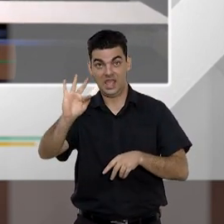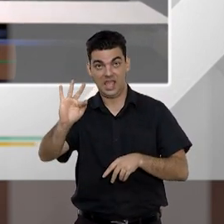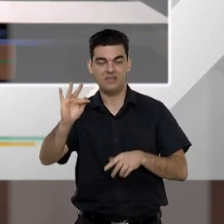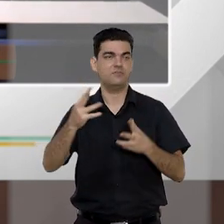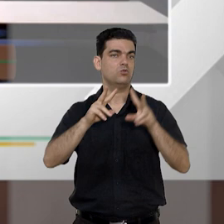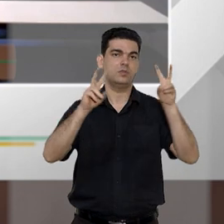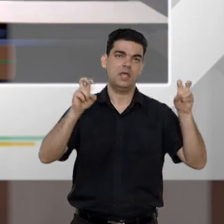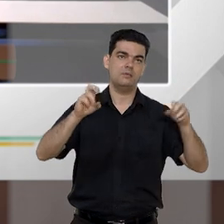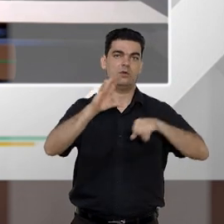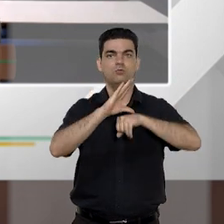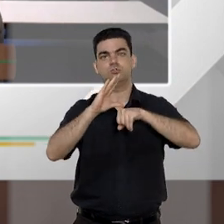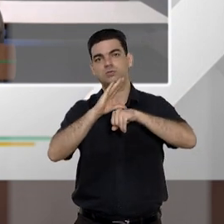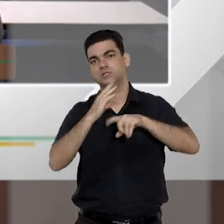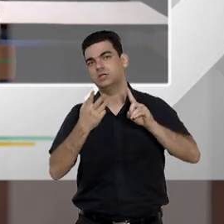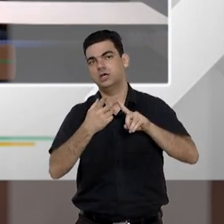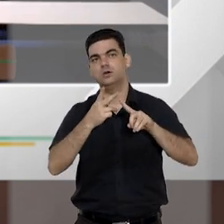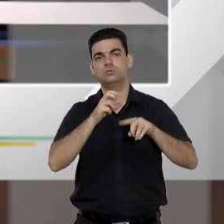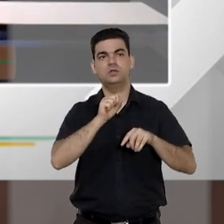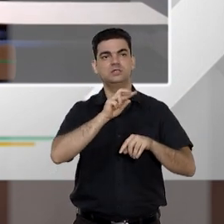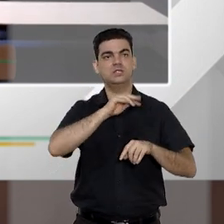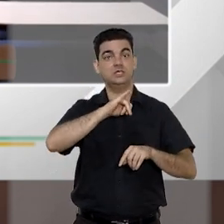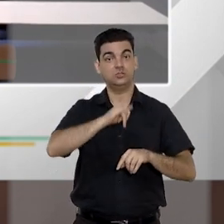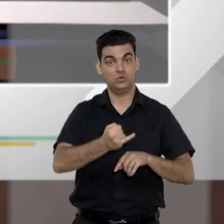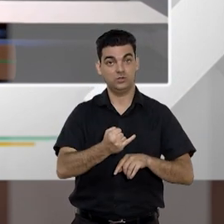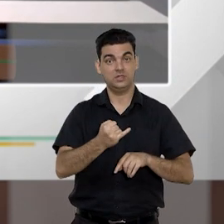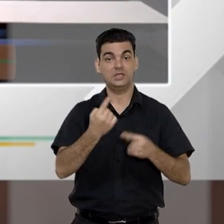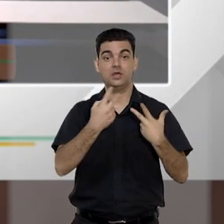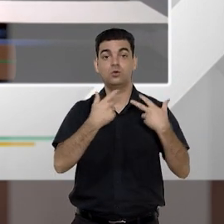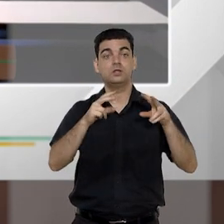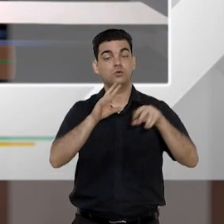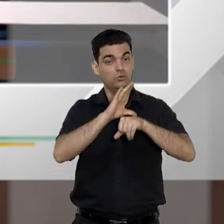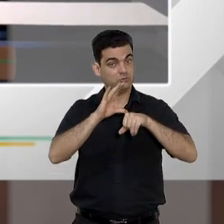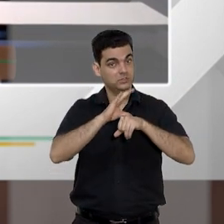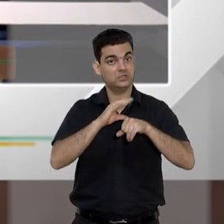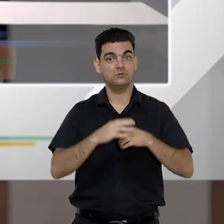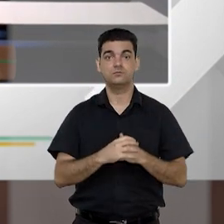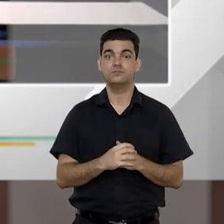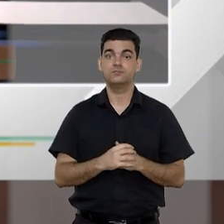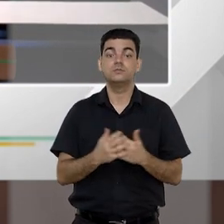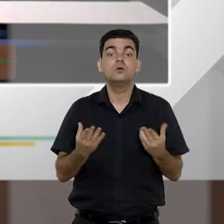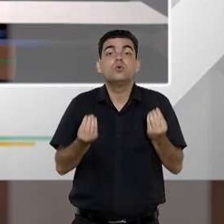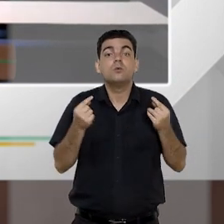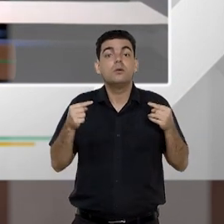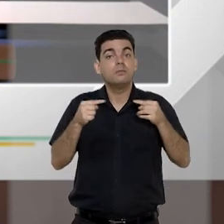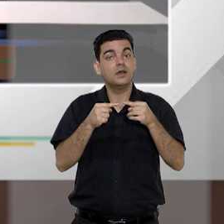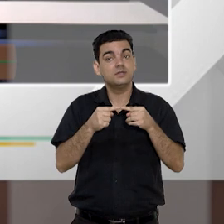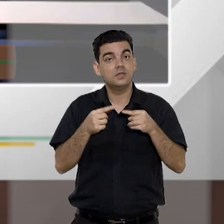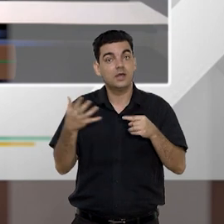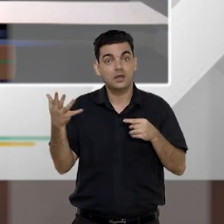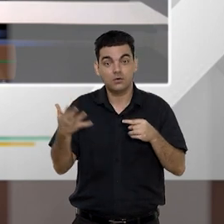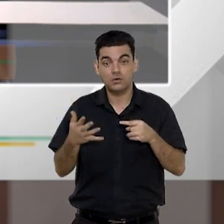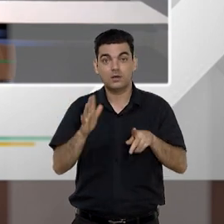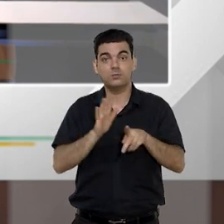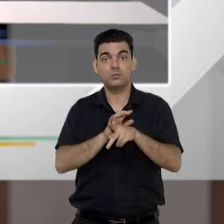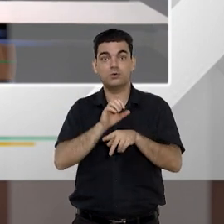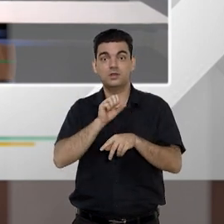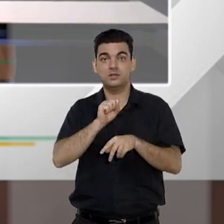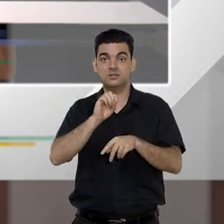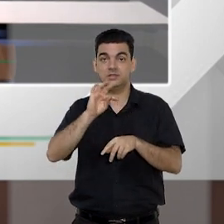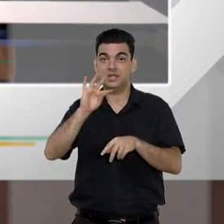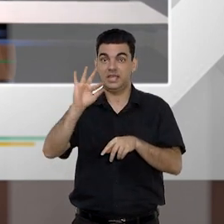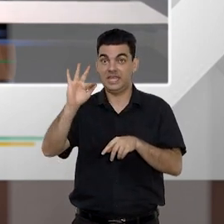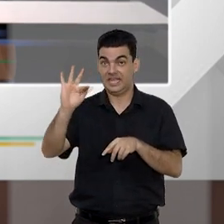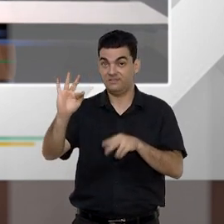STF em matéria constitucional e do STJ em matéria infraconstitucional. Então, a aplicação desse precedente